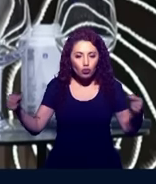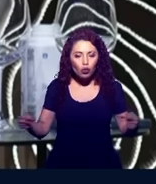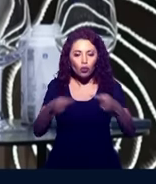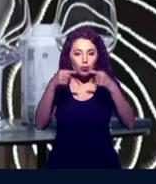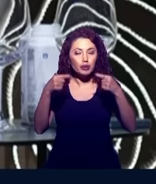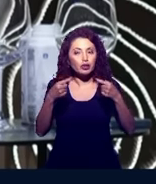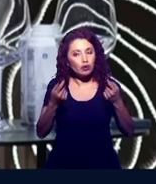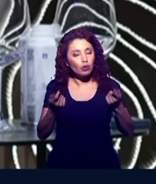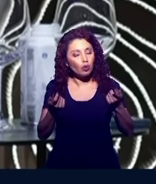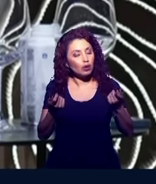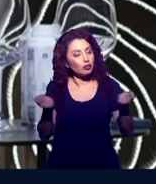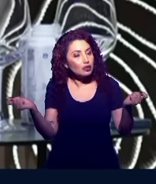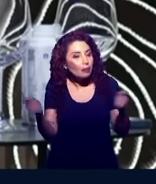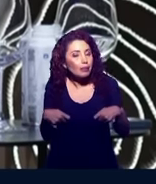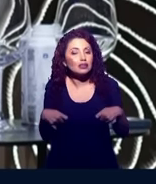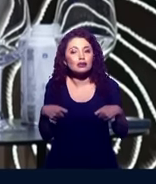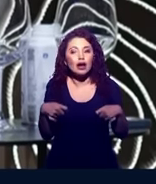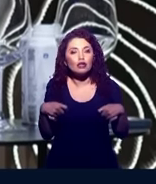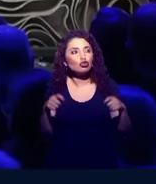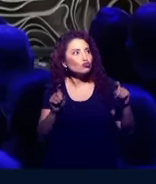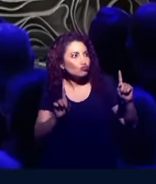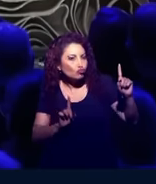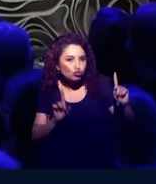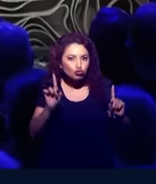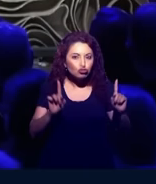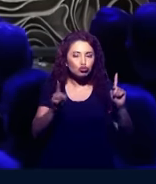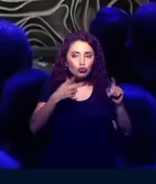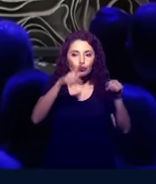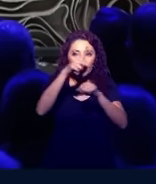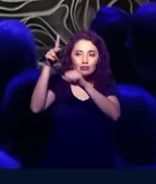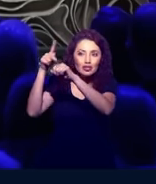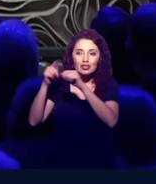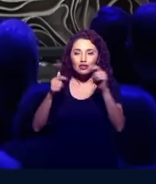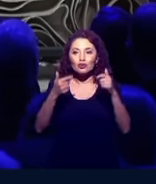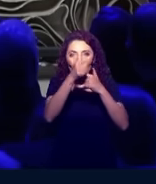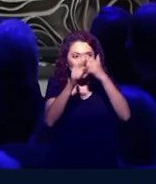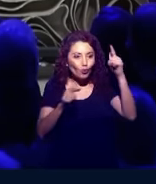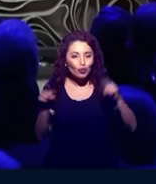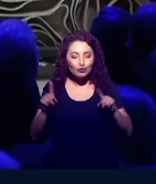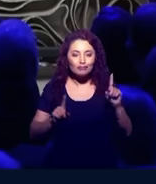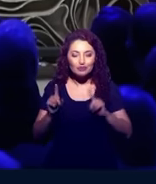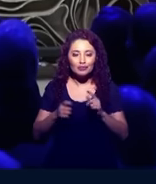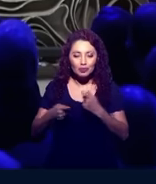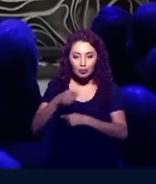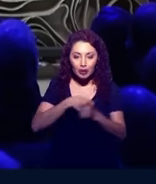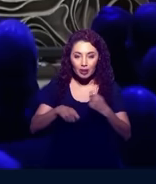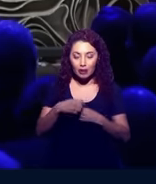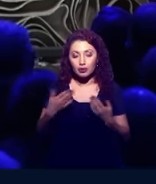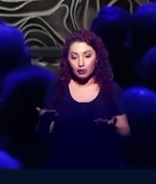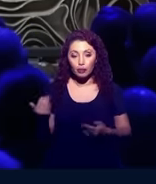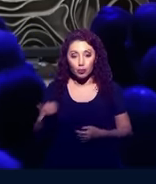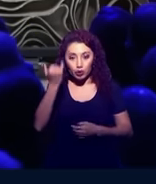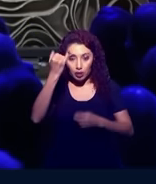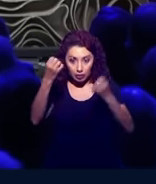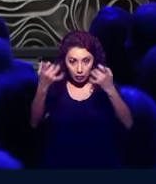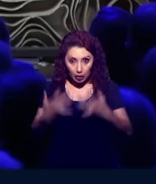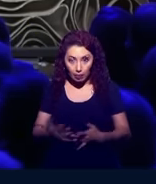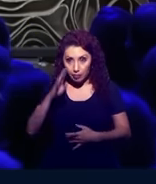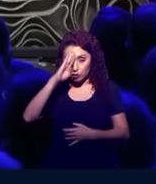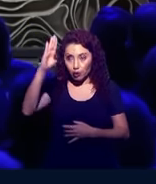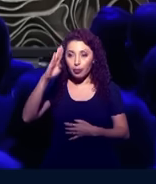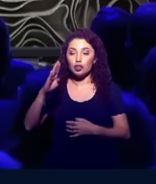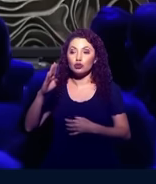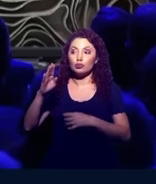poder de competir internacionalmente tem um ponto que eu acho interessante a gente destacar sempre que eu falo enfim para principalmente para investidor